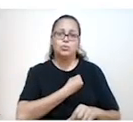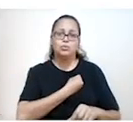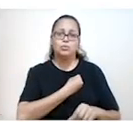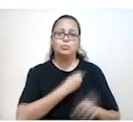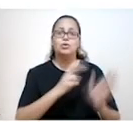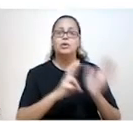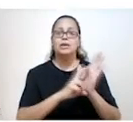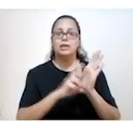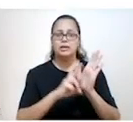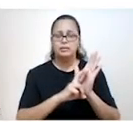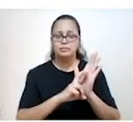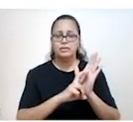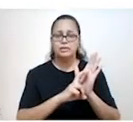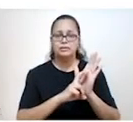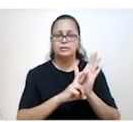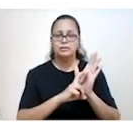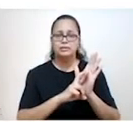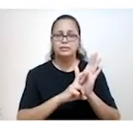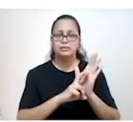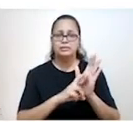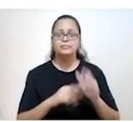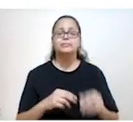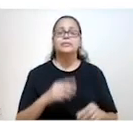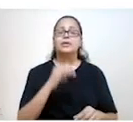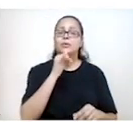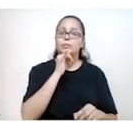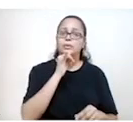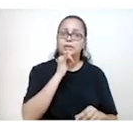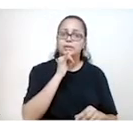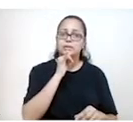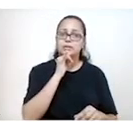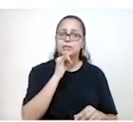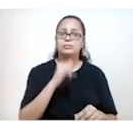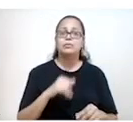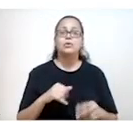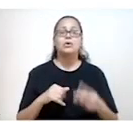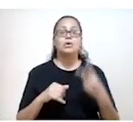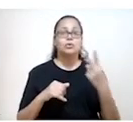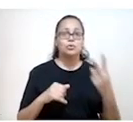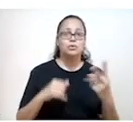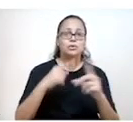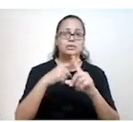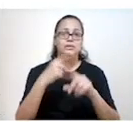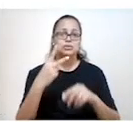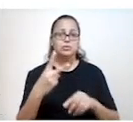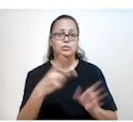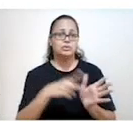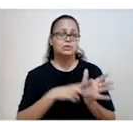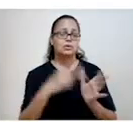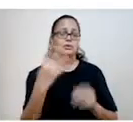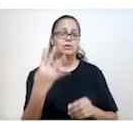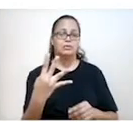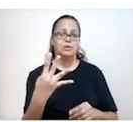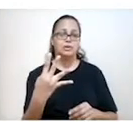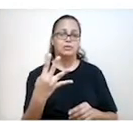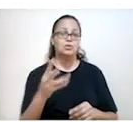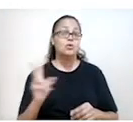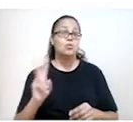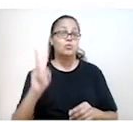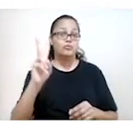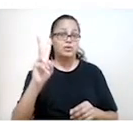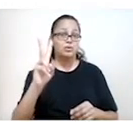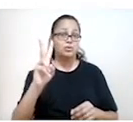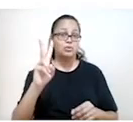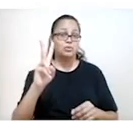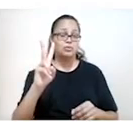o dobro de 2 é 4. 2 vezes 2, 4. Né? Pegando aqui o valor da figura. Ó.